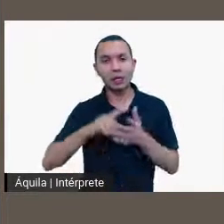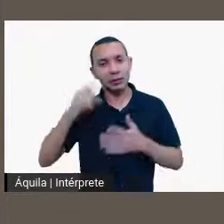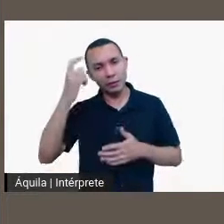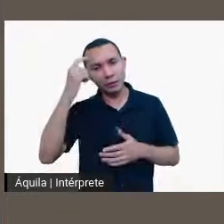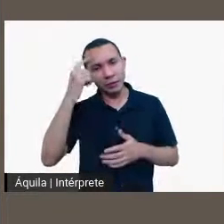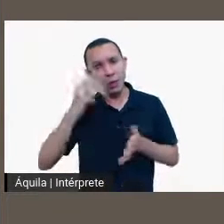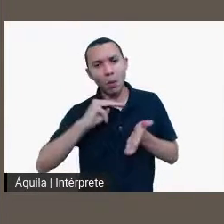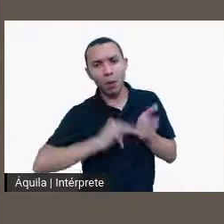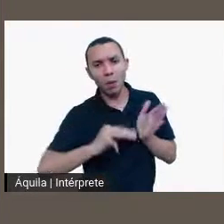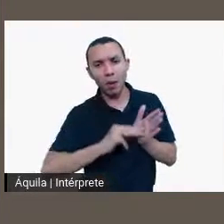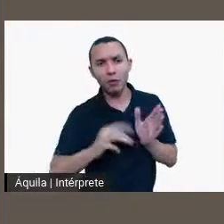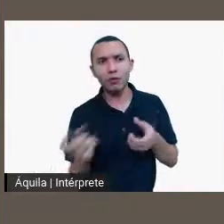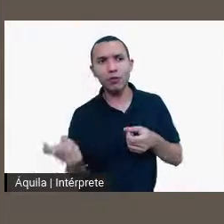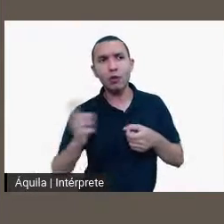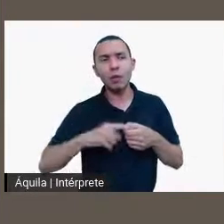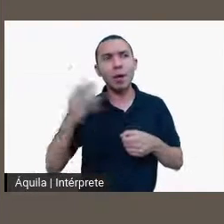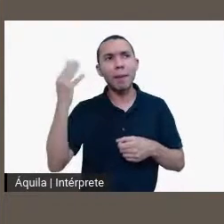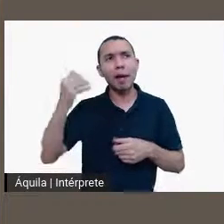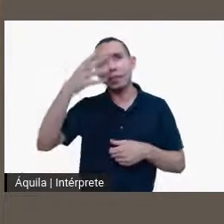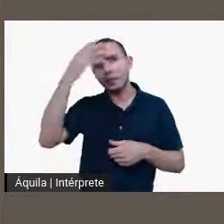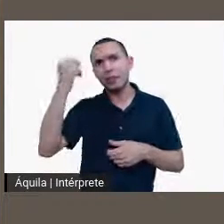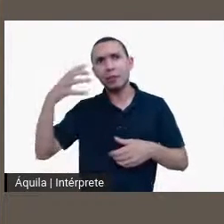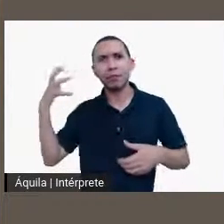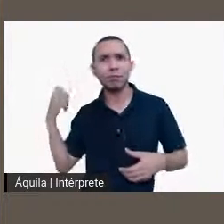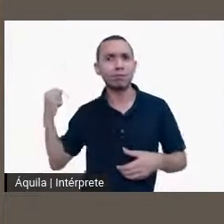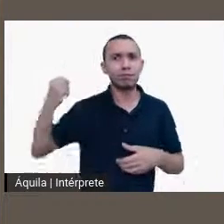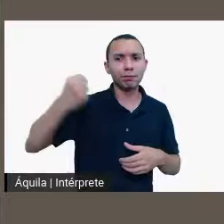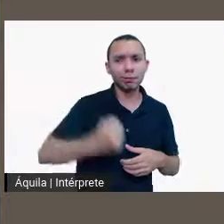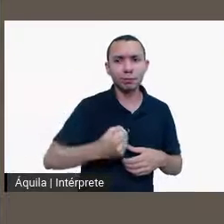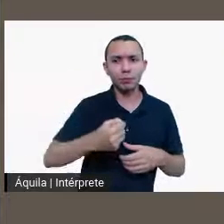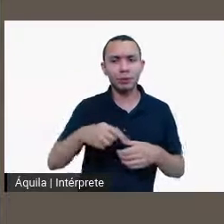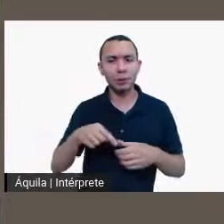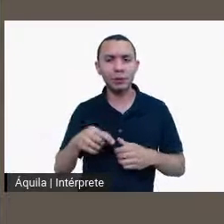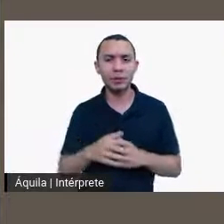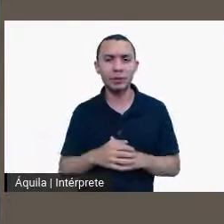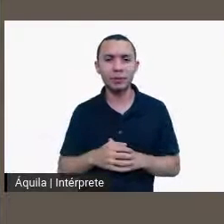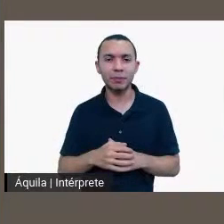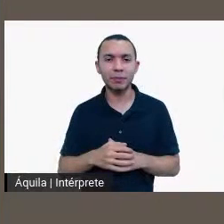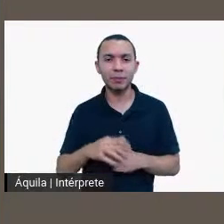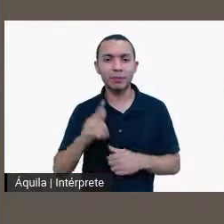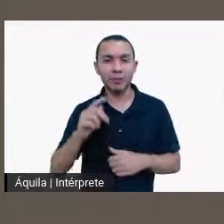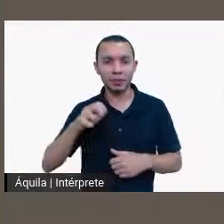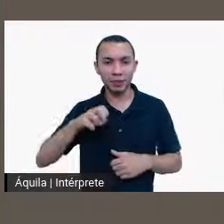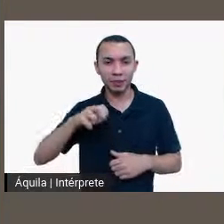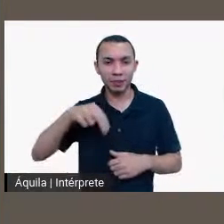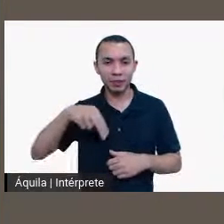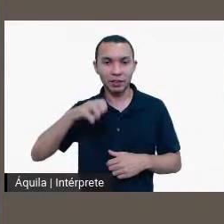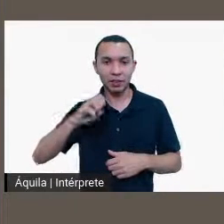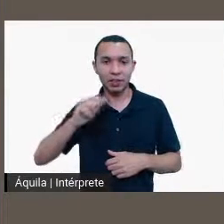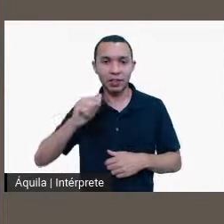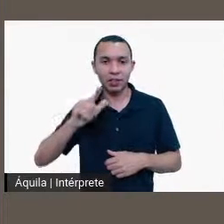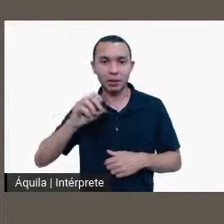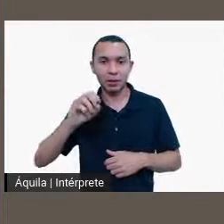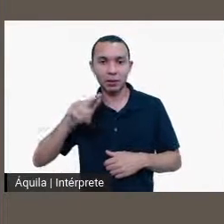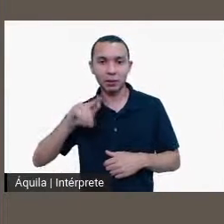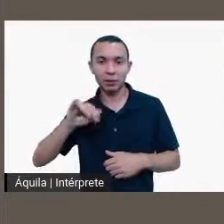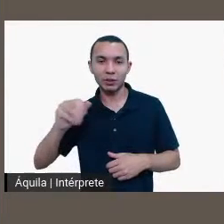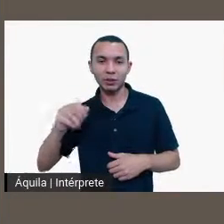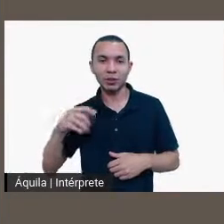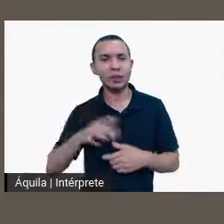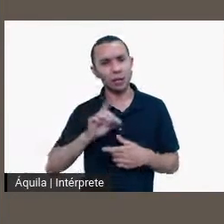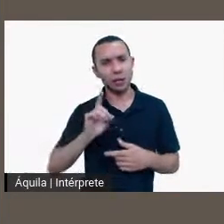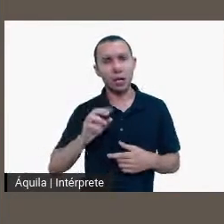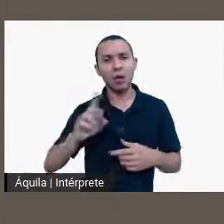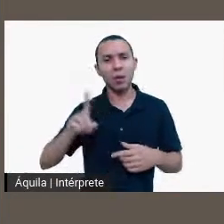metodológico de resgatar o esquecido. A genealogia, nos termos foucaultianos, não funda, muito pelo contrário,